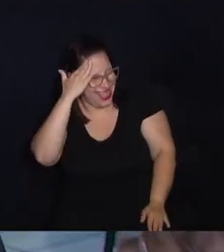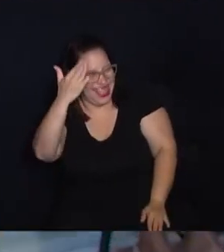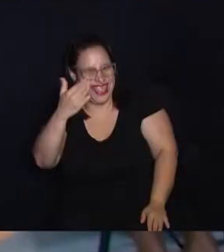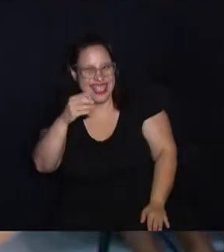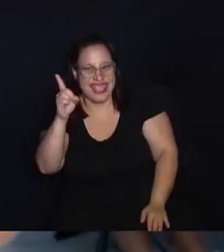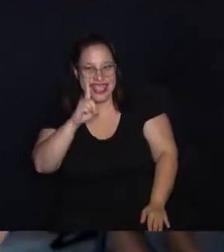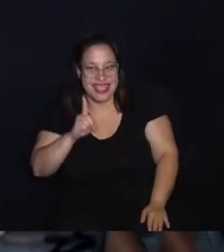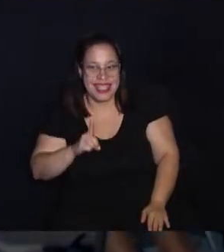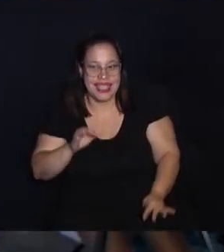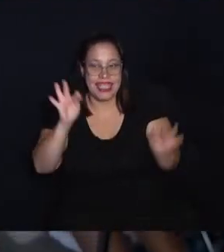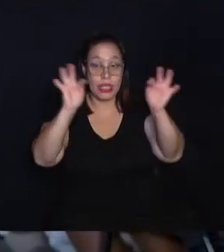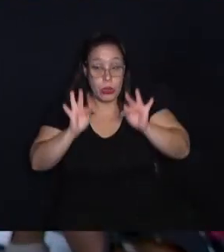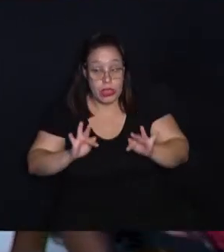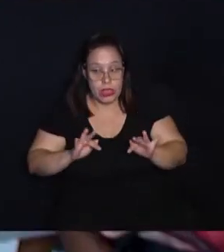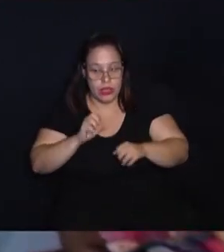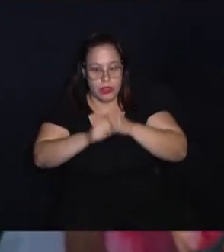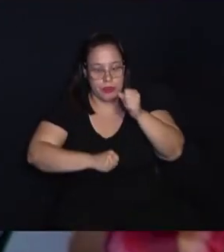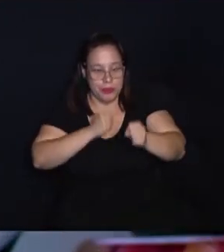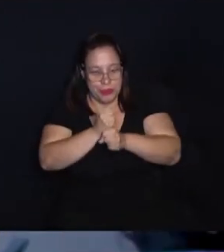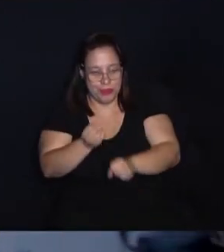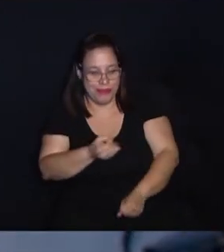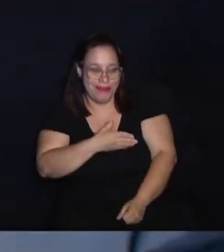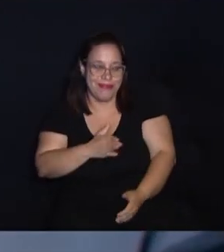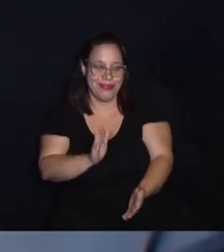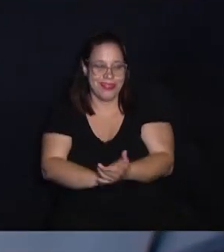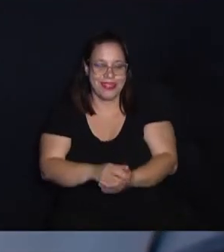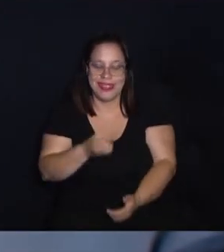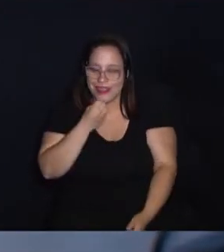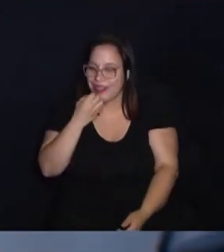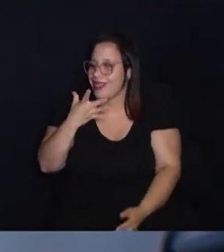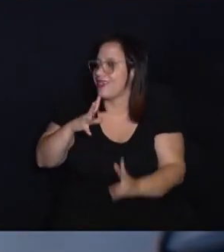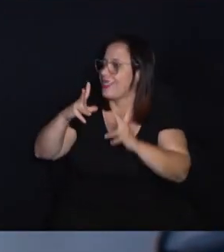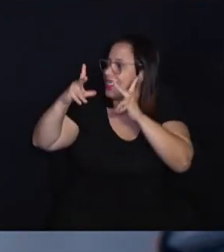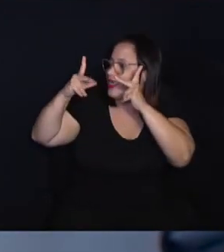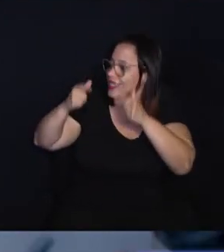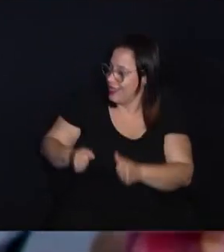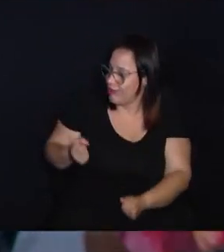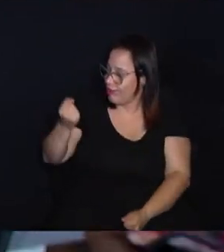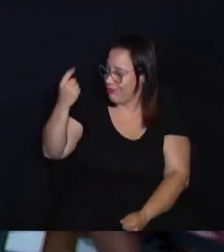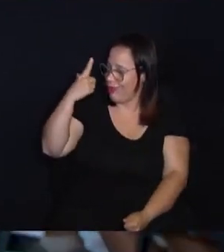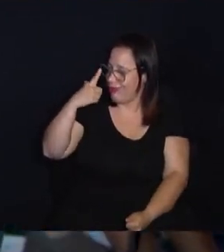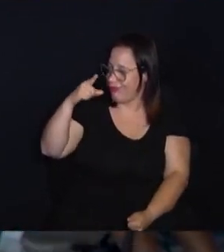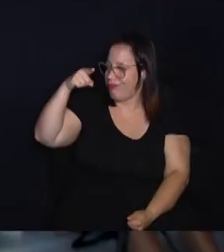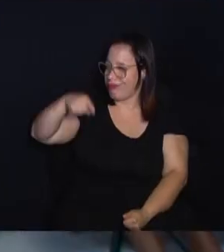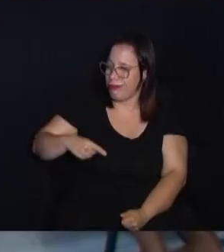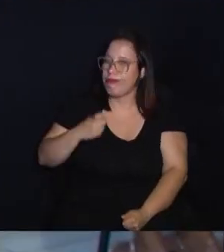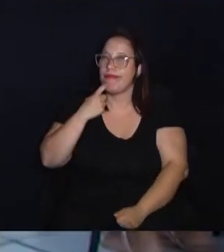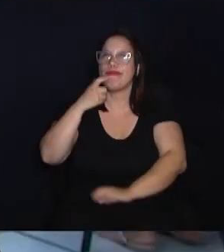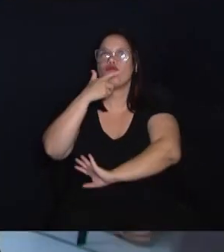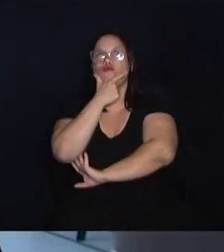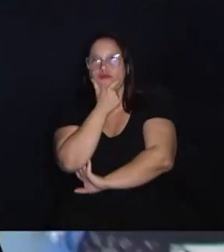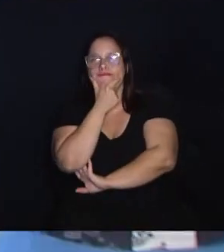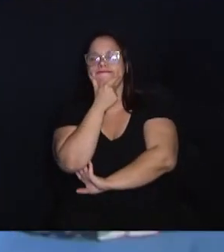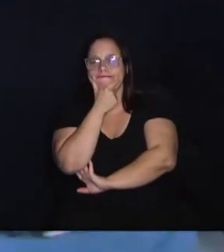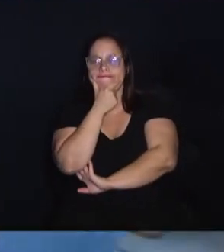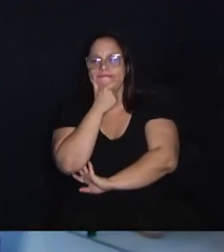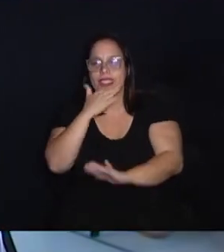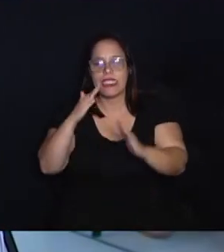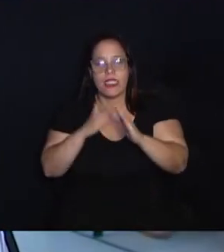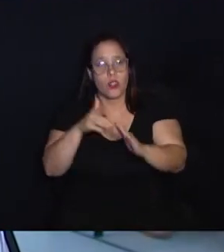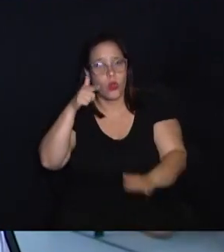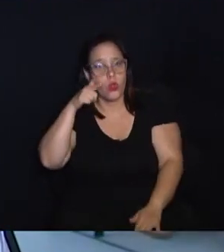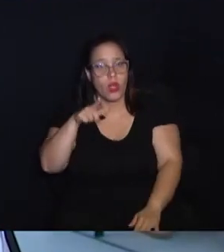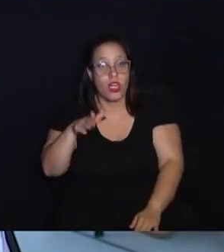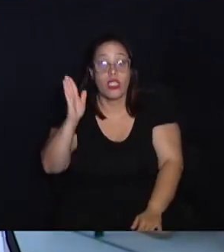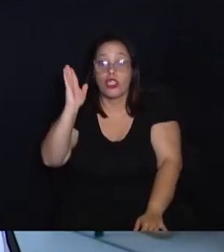desejo feliz ano novo para todos, que seja iluminado. Maravilha, iluminado para todos nós e para você que está em casa pensando, será que eu vou conseguir?